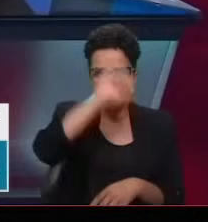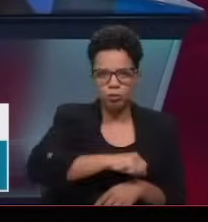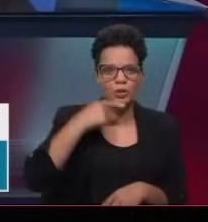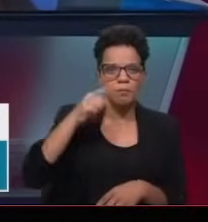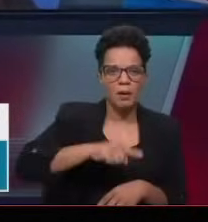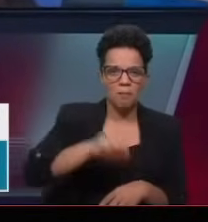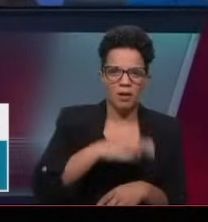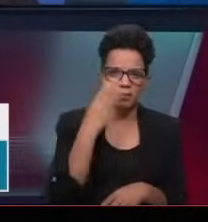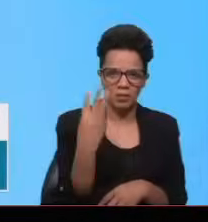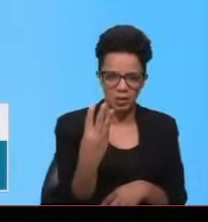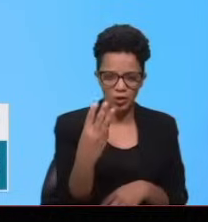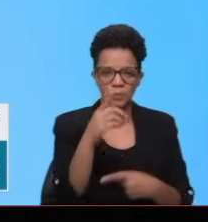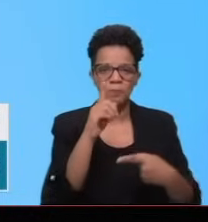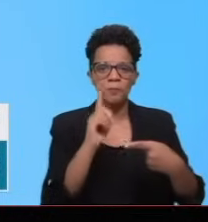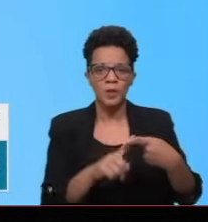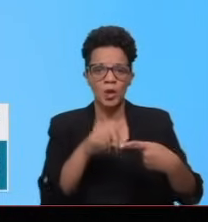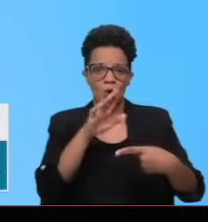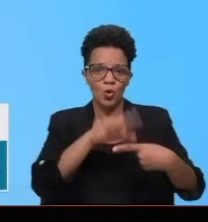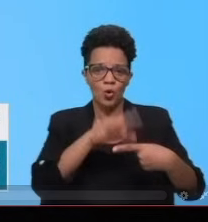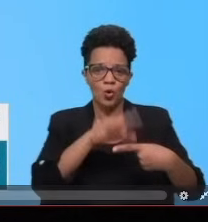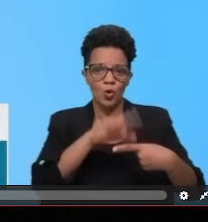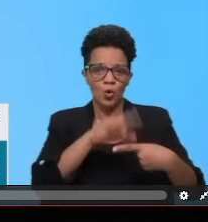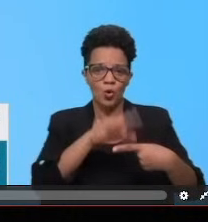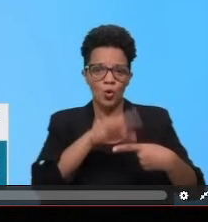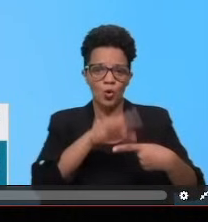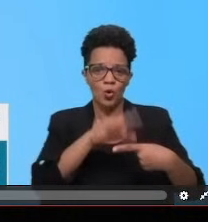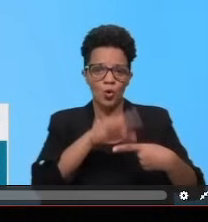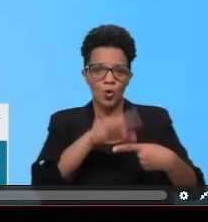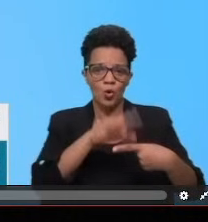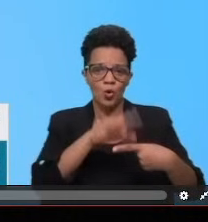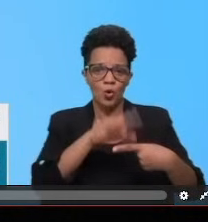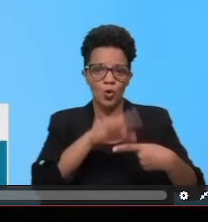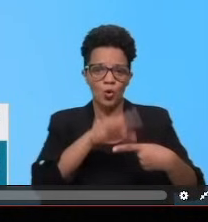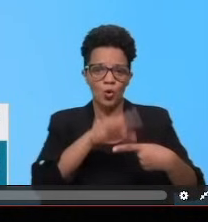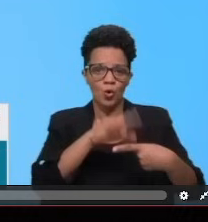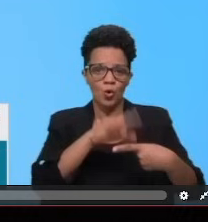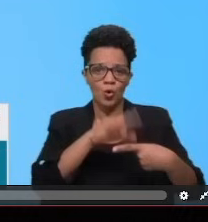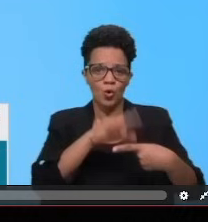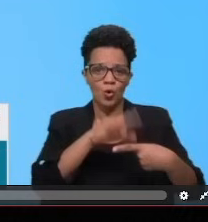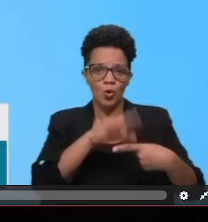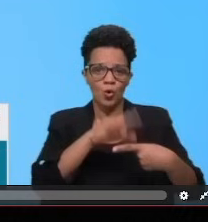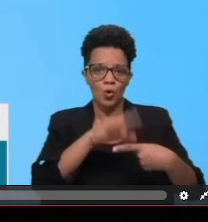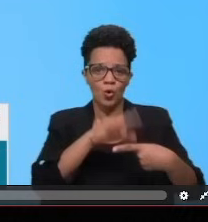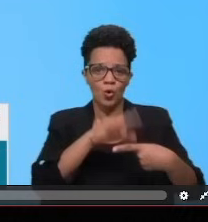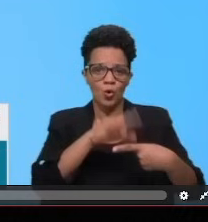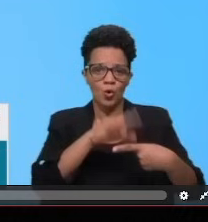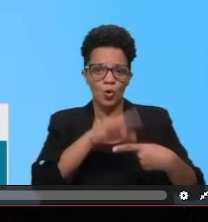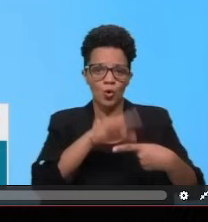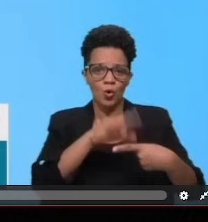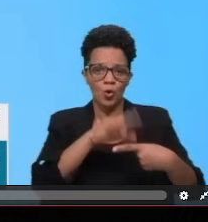vezes estos pados com estado fic Obrigado Quintas Obrigado pelo Prime than Man obrigado